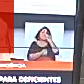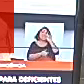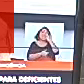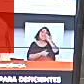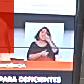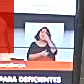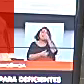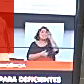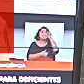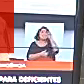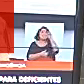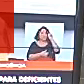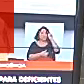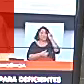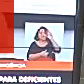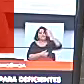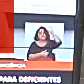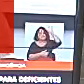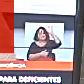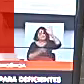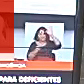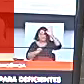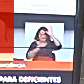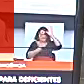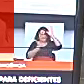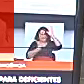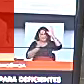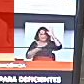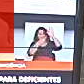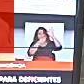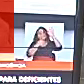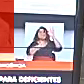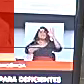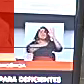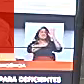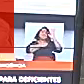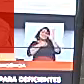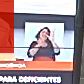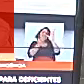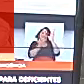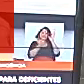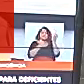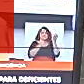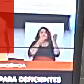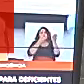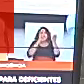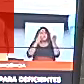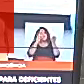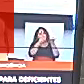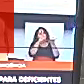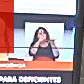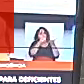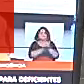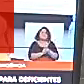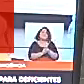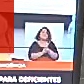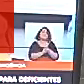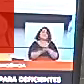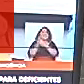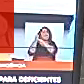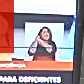de Itajubá, meu amigo Adão. Que saudade de você, viu? Bom demais te ver. São longos